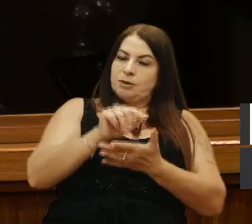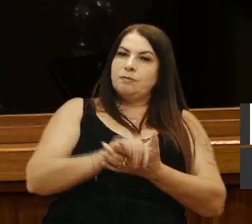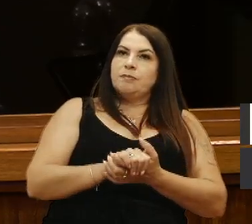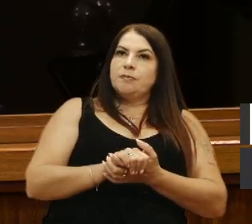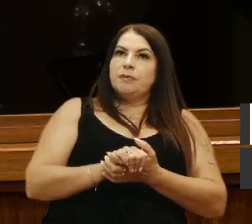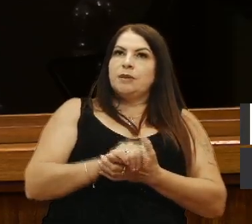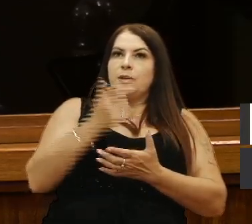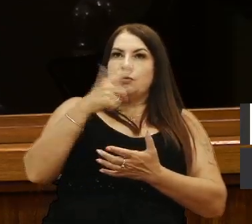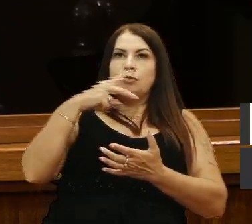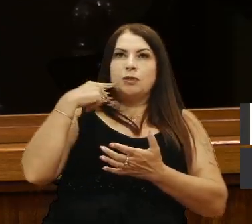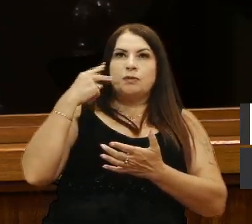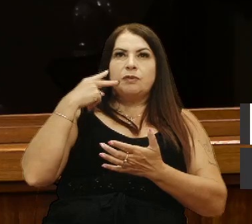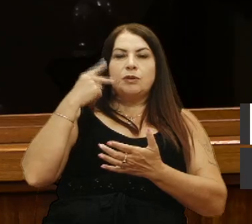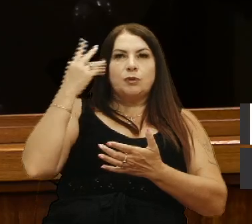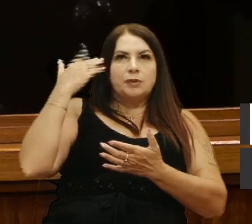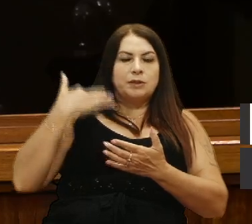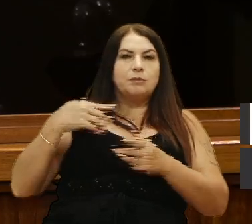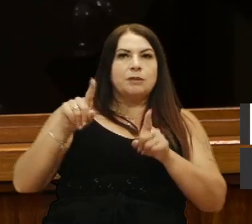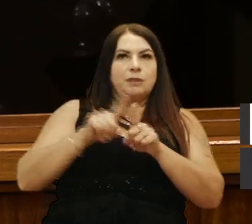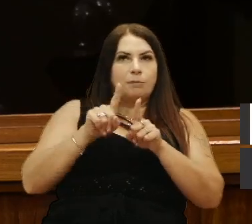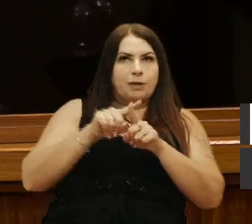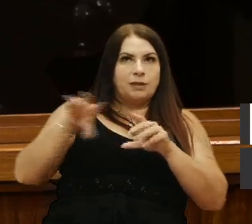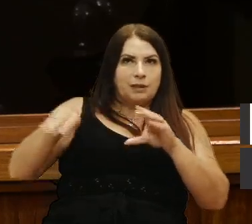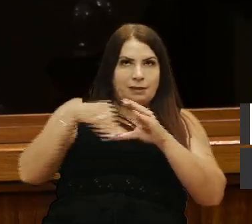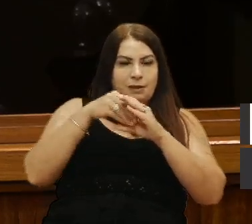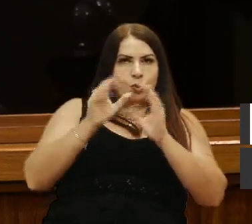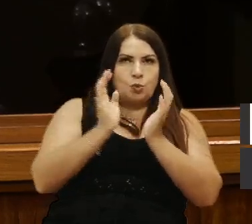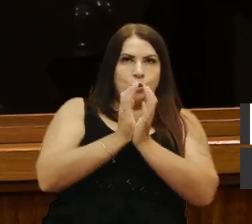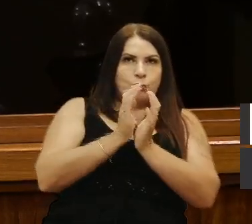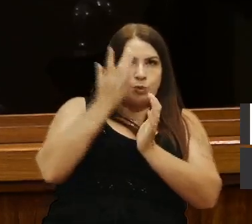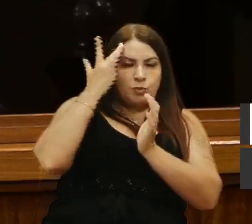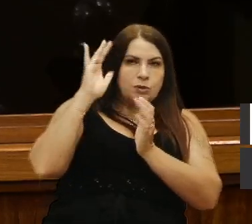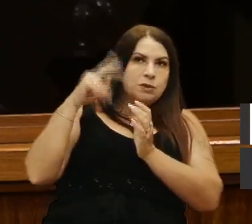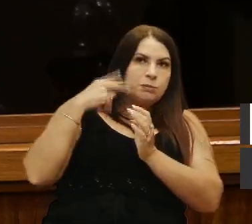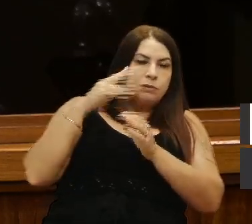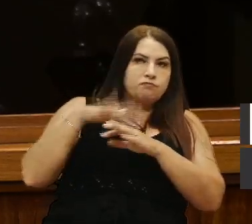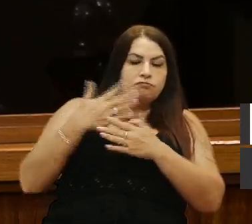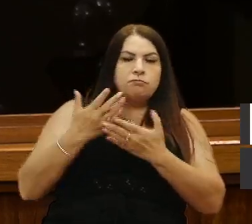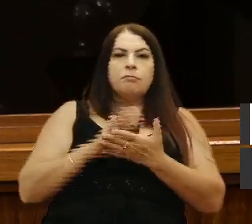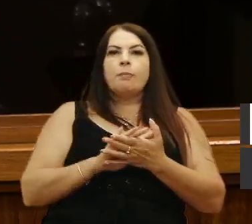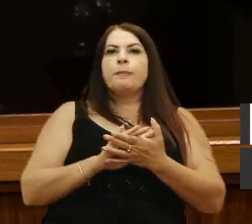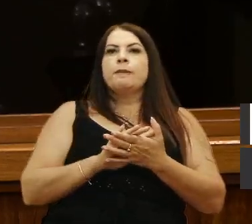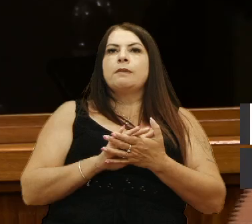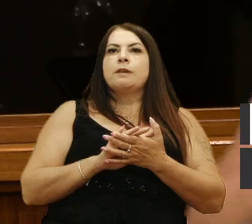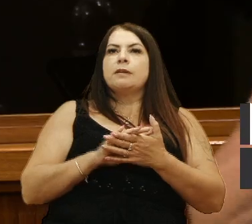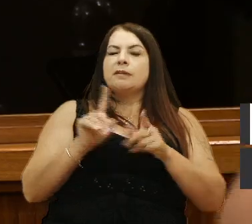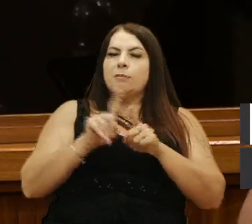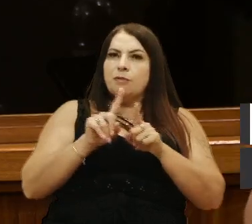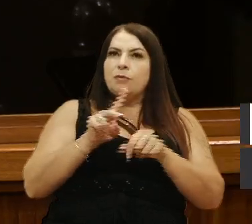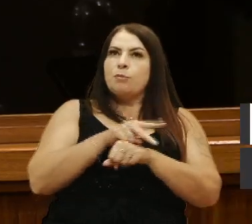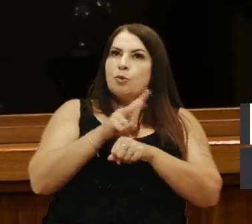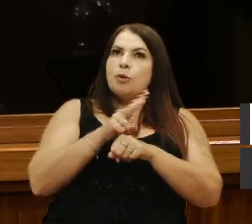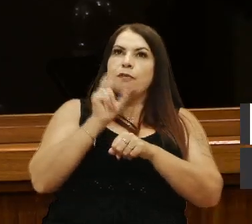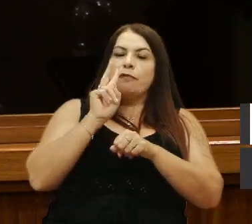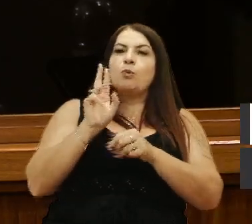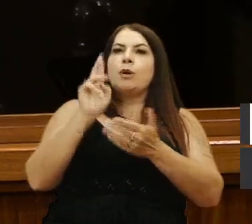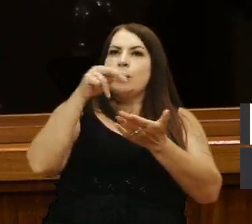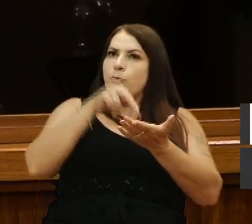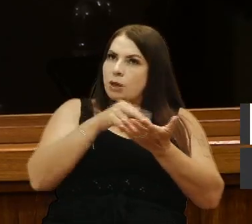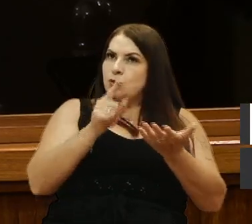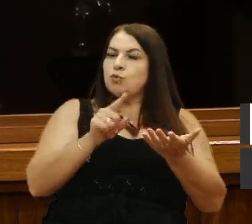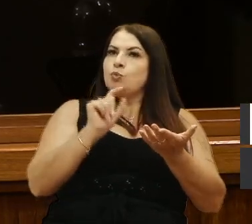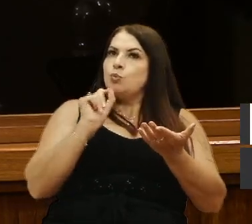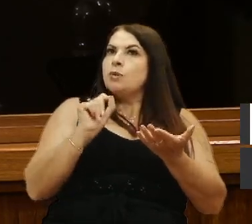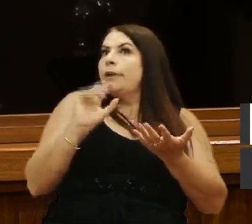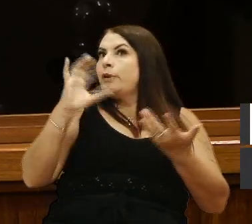acho que a vereadora Daiane também está nesse grupo, não sei se tem mais algum vereador, mas nós vamos atrás para ver realmente o